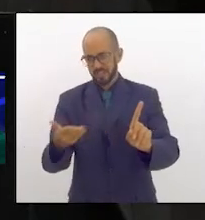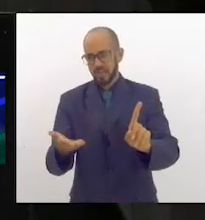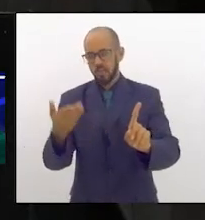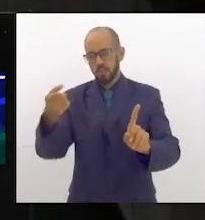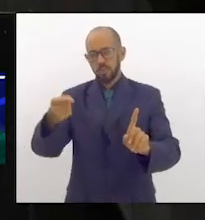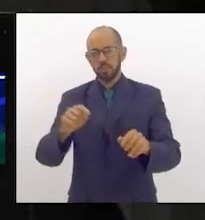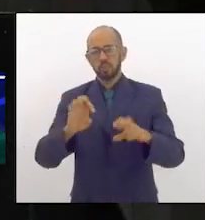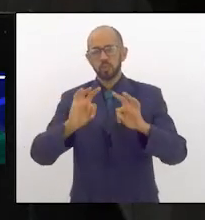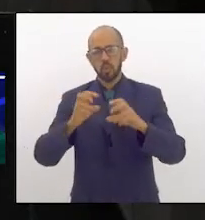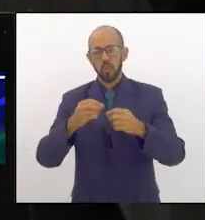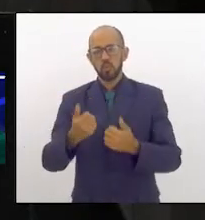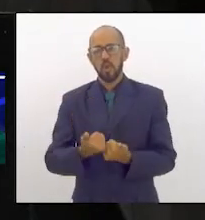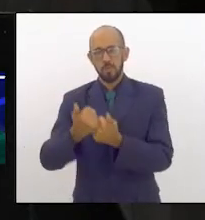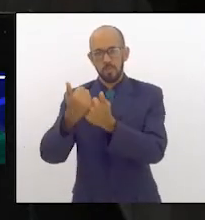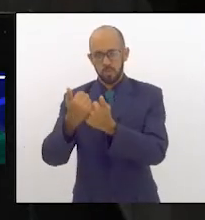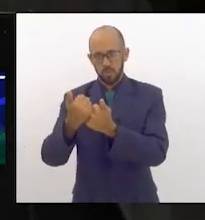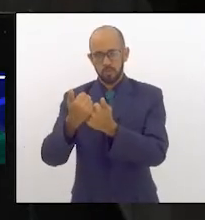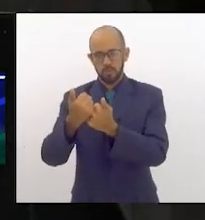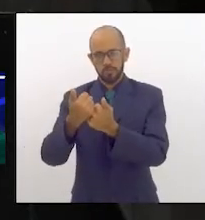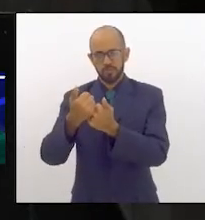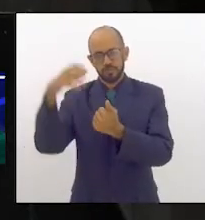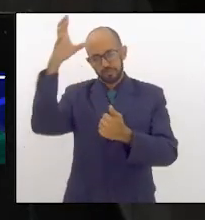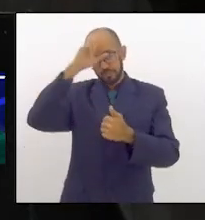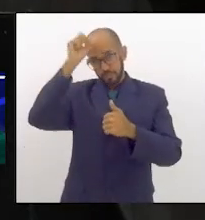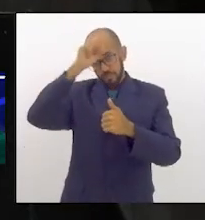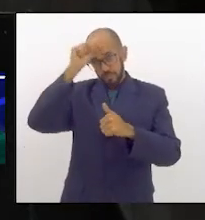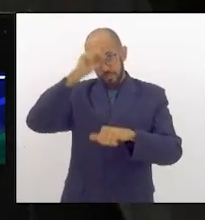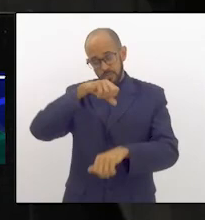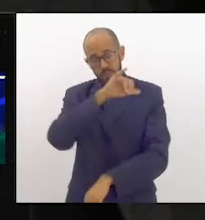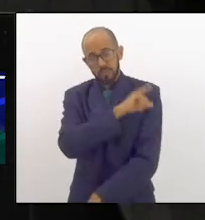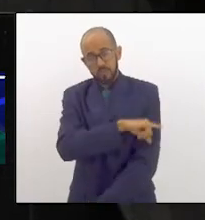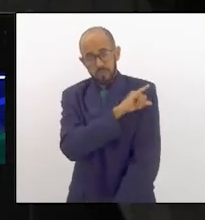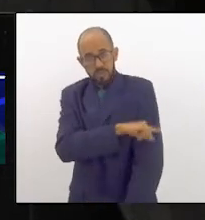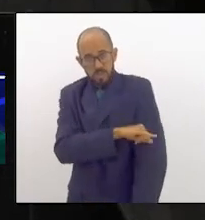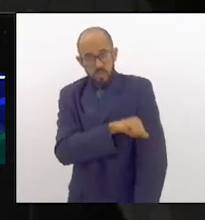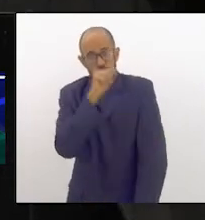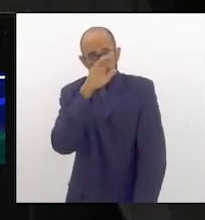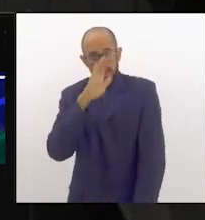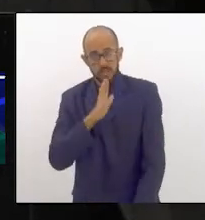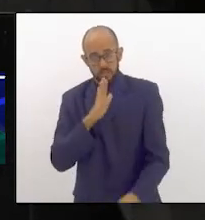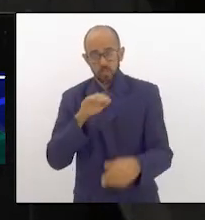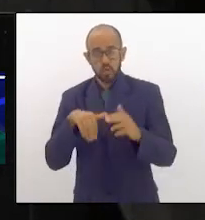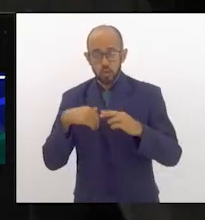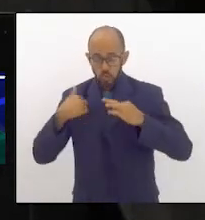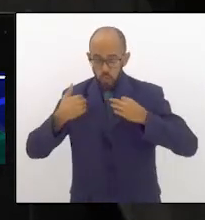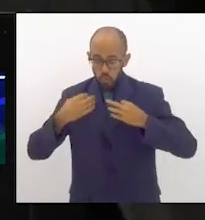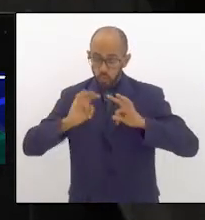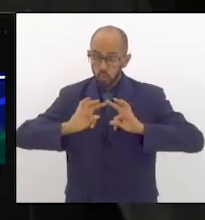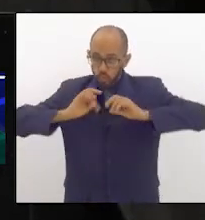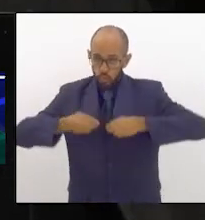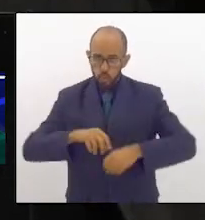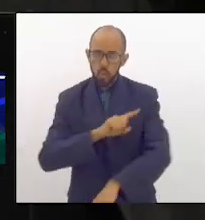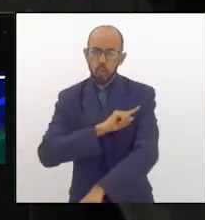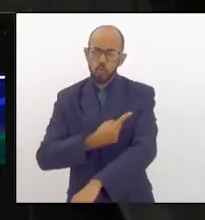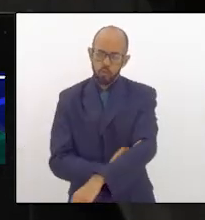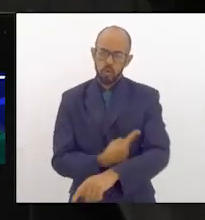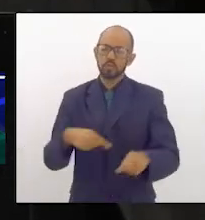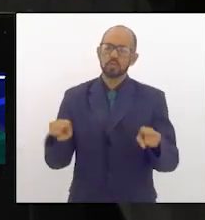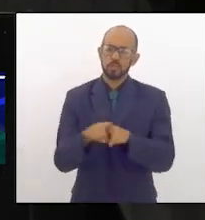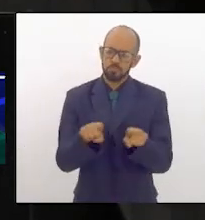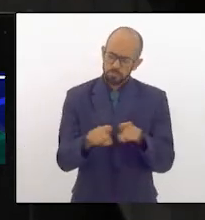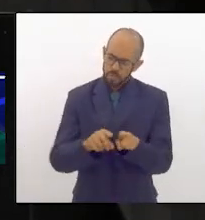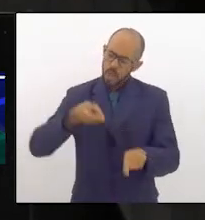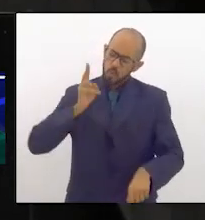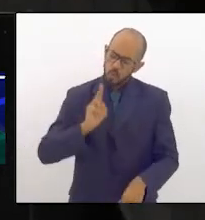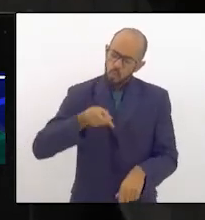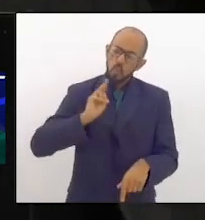todo apoio a pauta da aprendizagem profissional no Rio de Janeiro no Brasil e toda a força É verdade é do programa Jovem